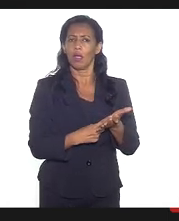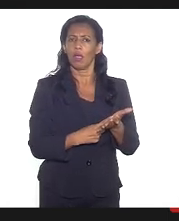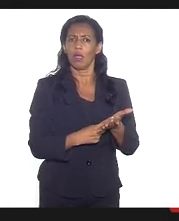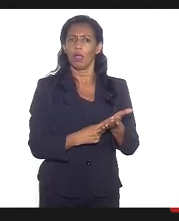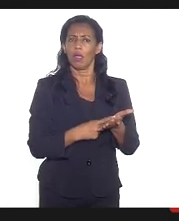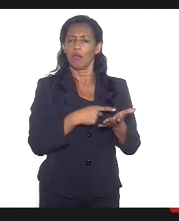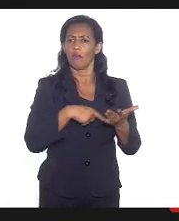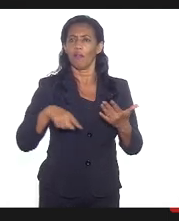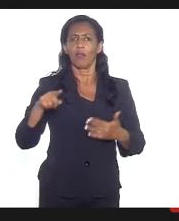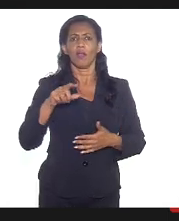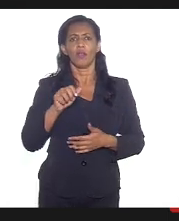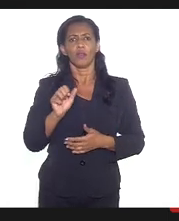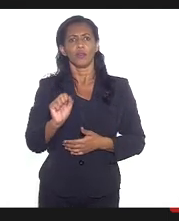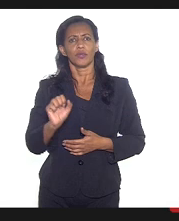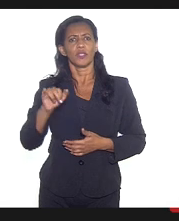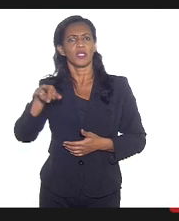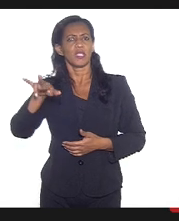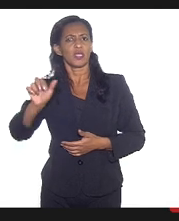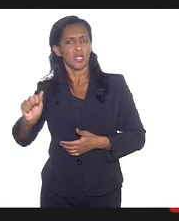ao CIRA, que é o Comitê